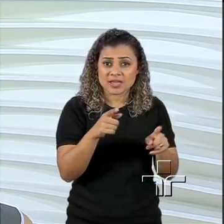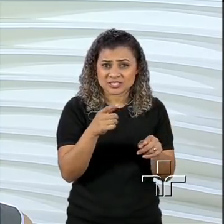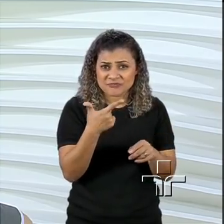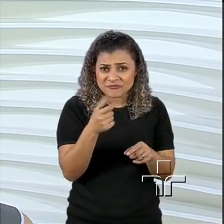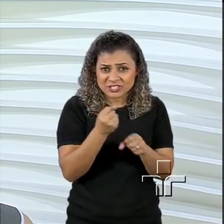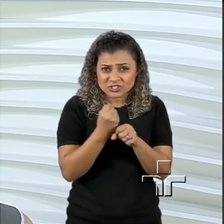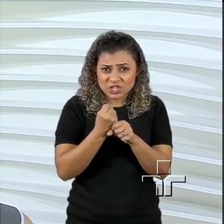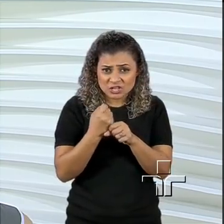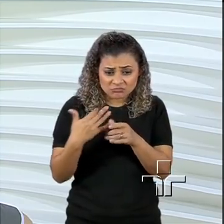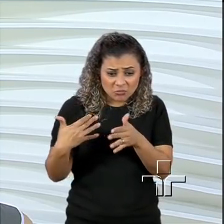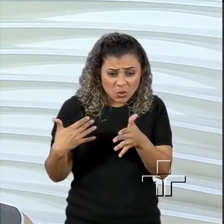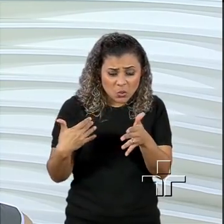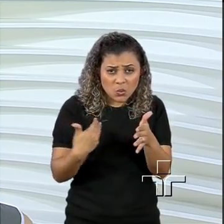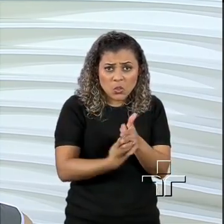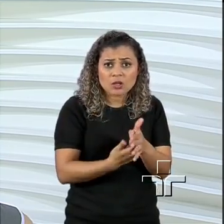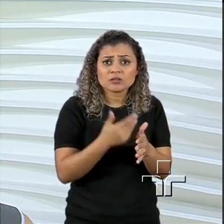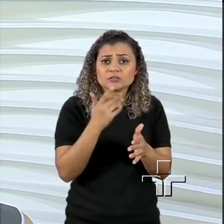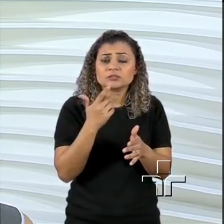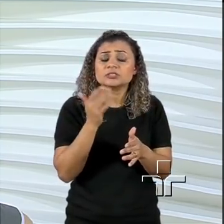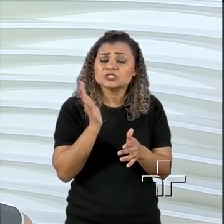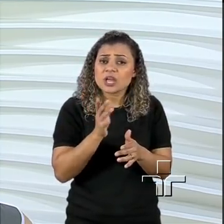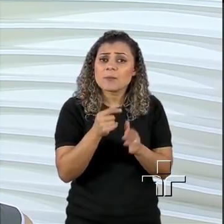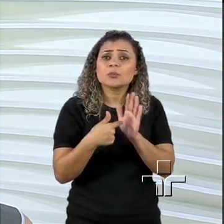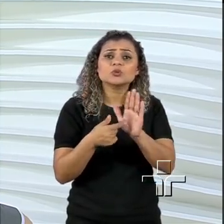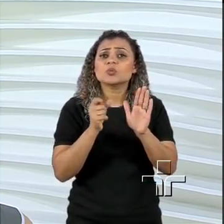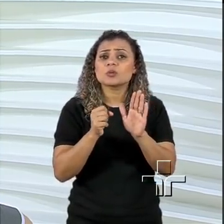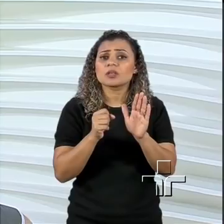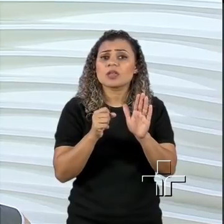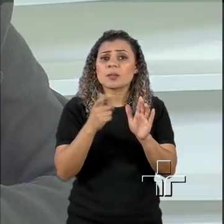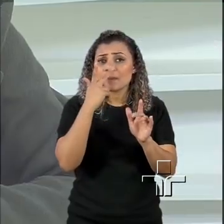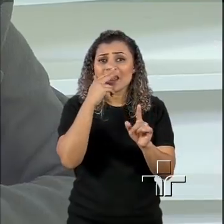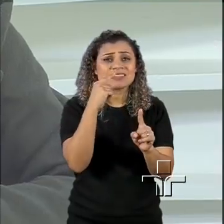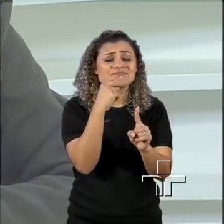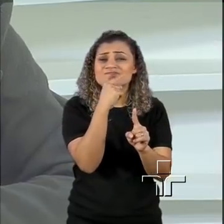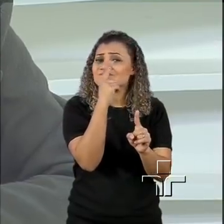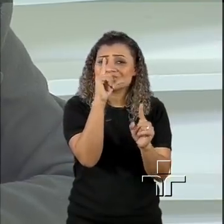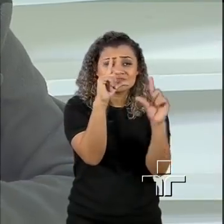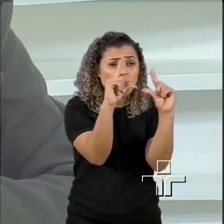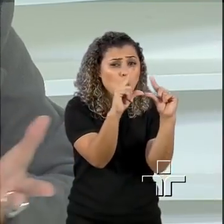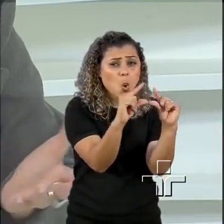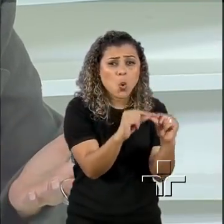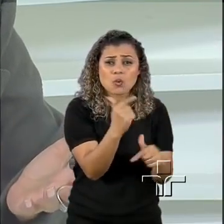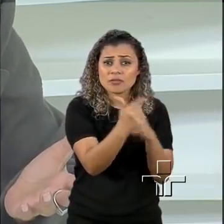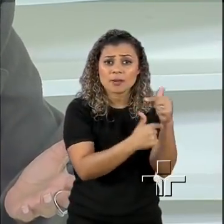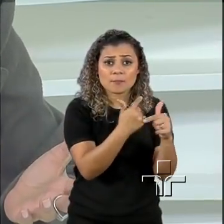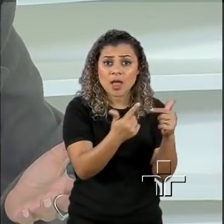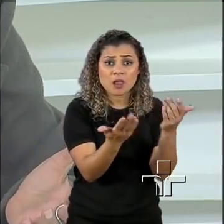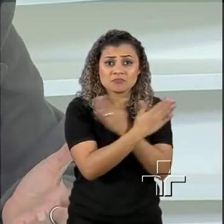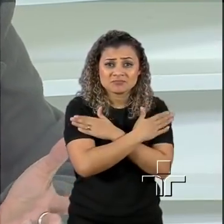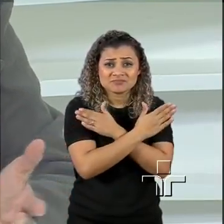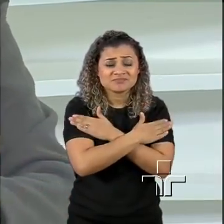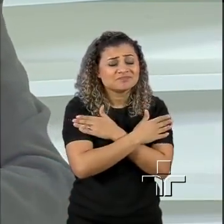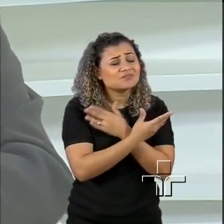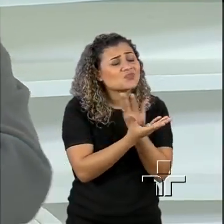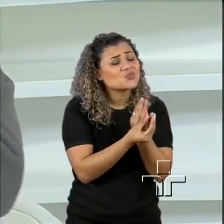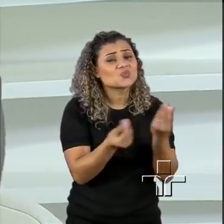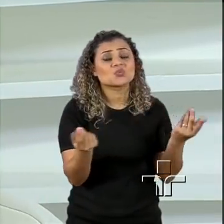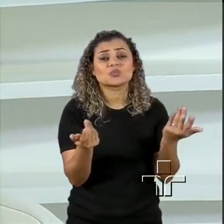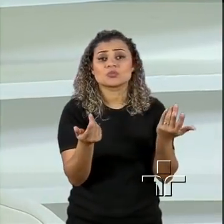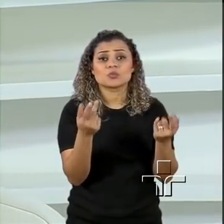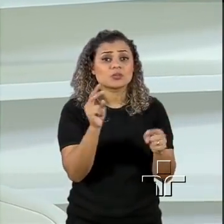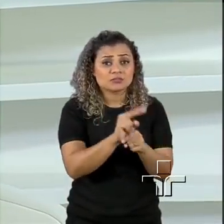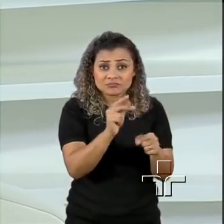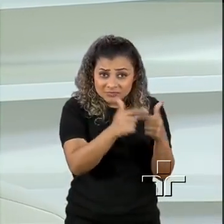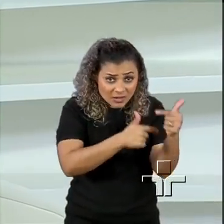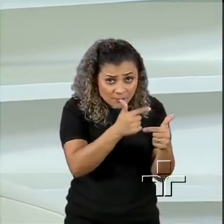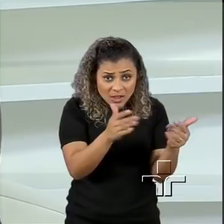efetivo, o contingente metalúrgico no ABC Paulista está reduzido a quase 1/3, né? Os empregos não foram preservados. E